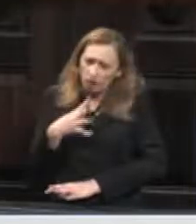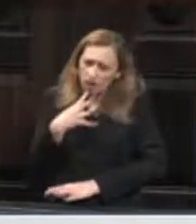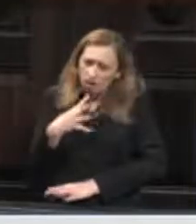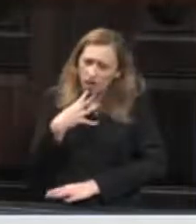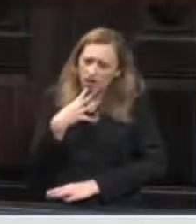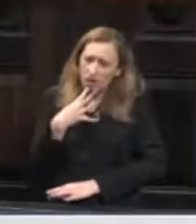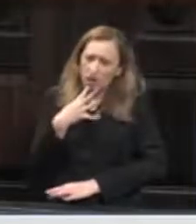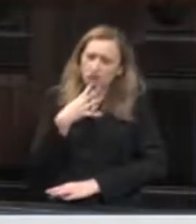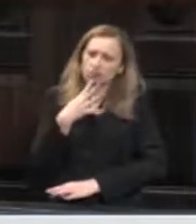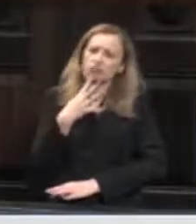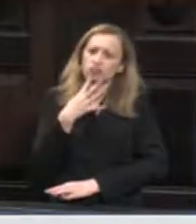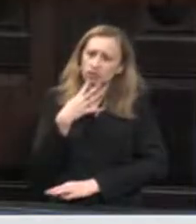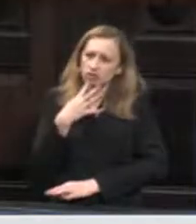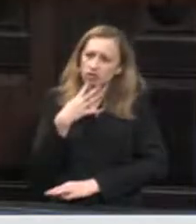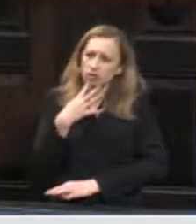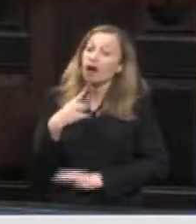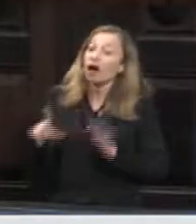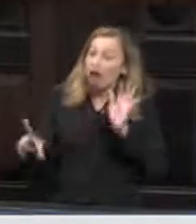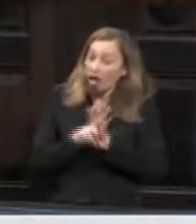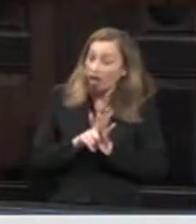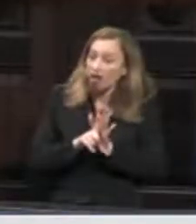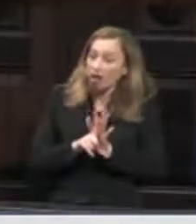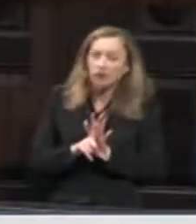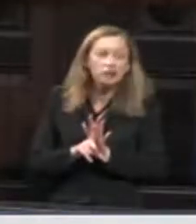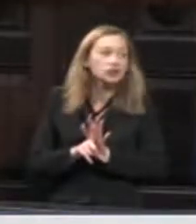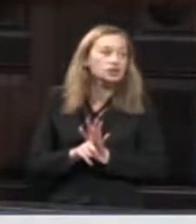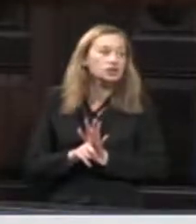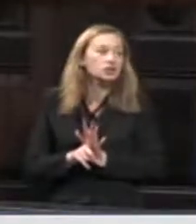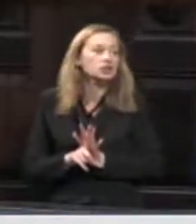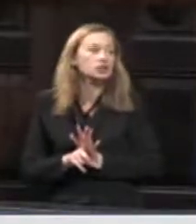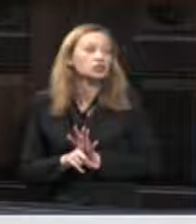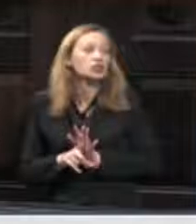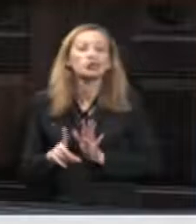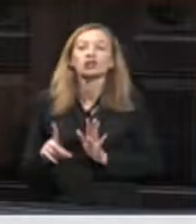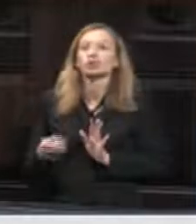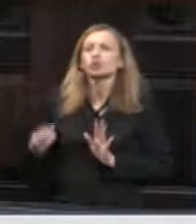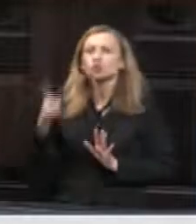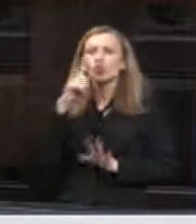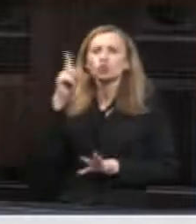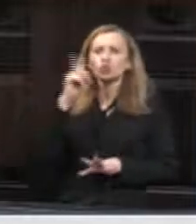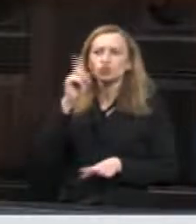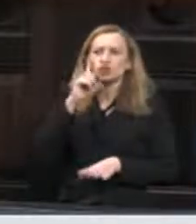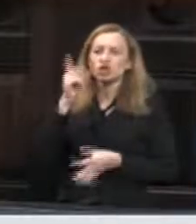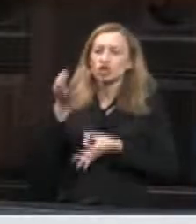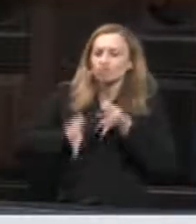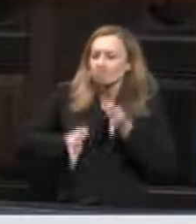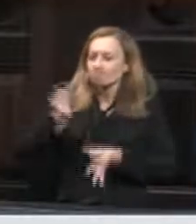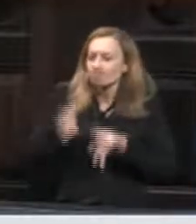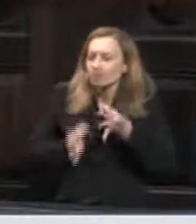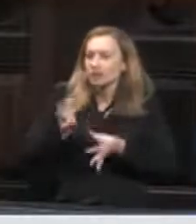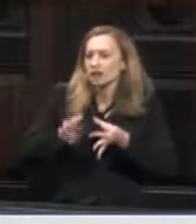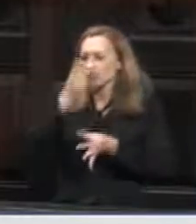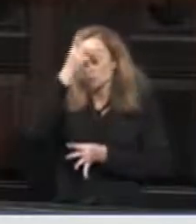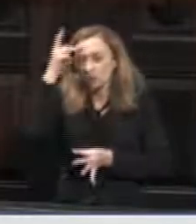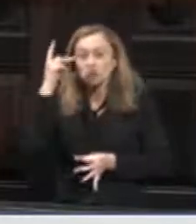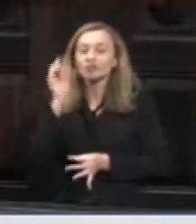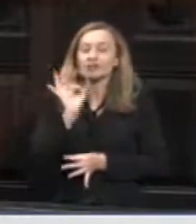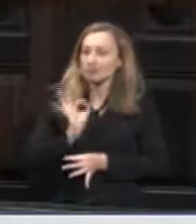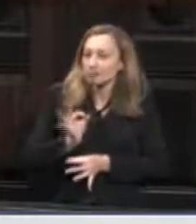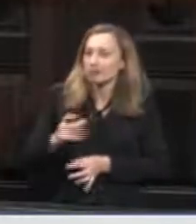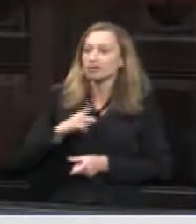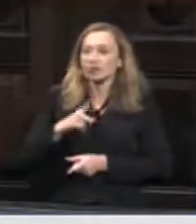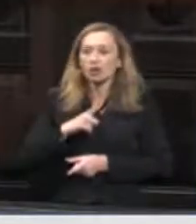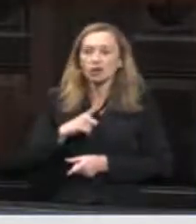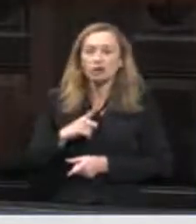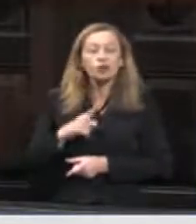do sistema penal, conviveu todos os dias tendo que julgar as pessoas. Tenho certeza